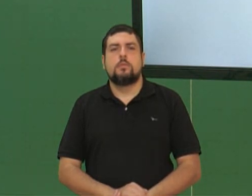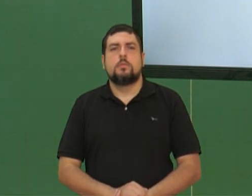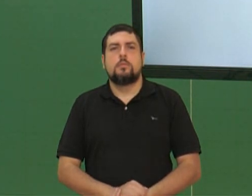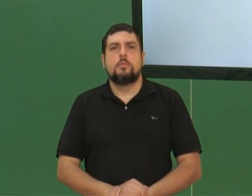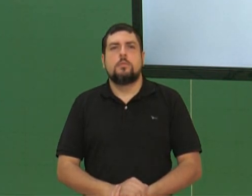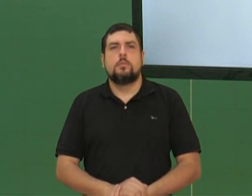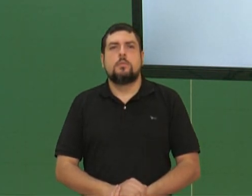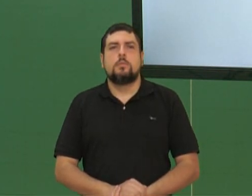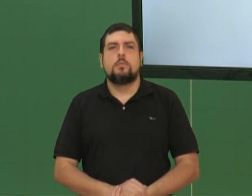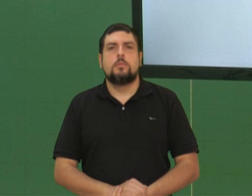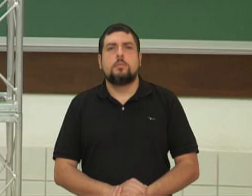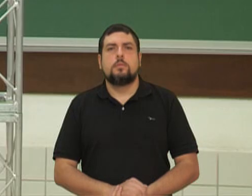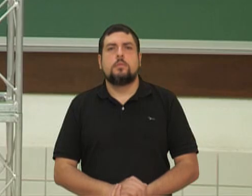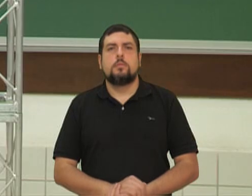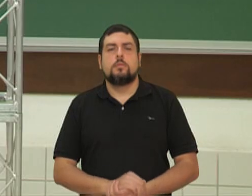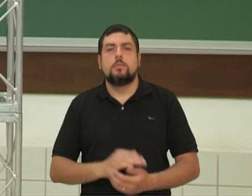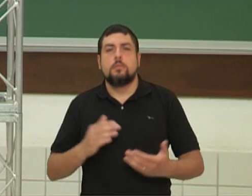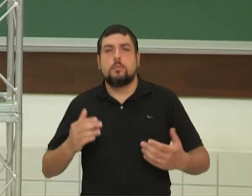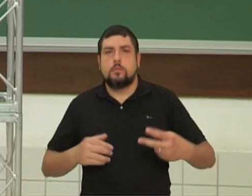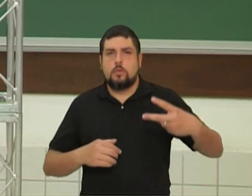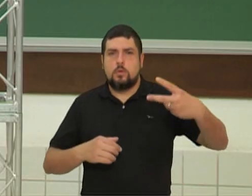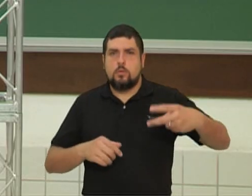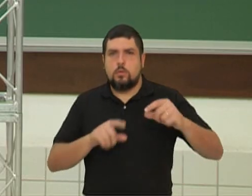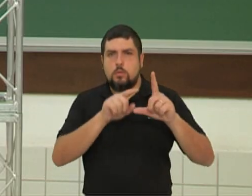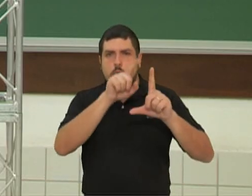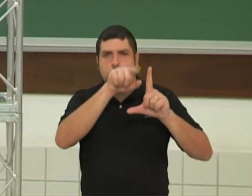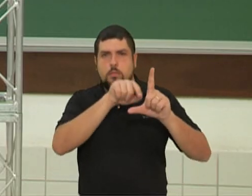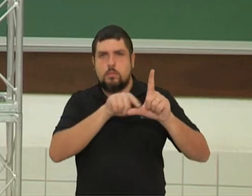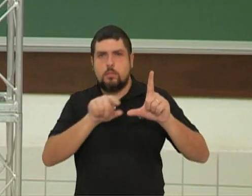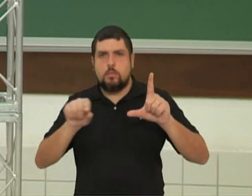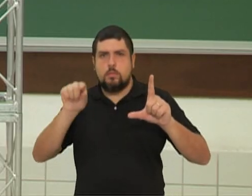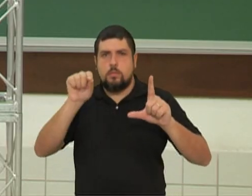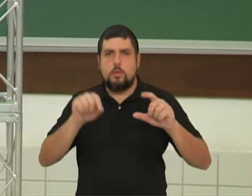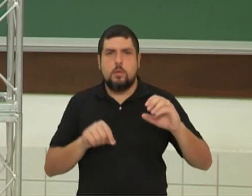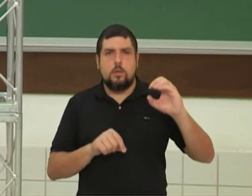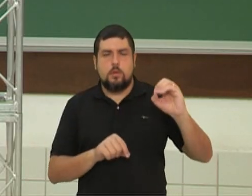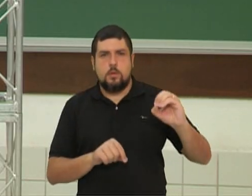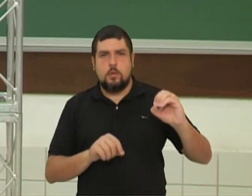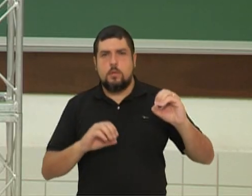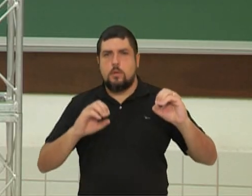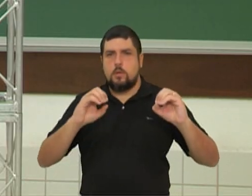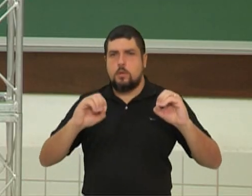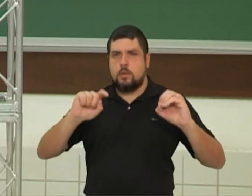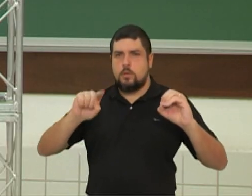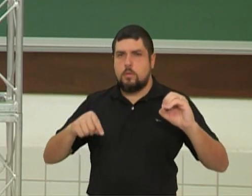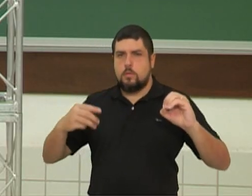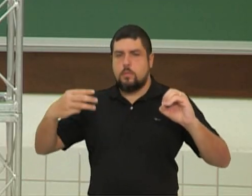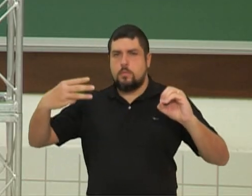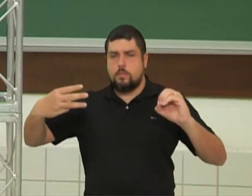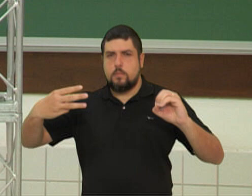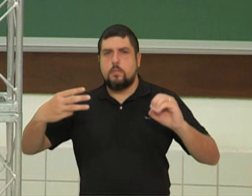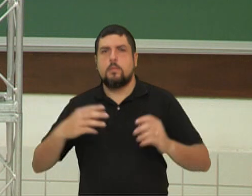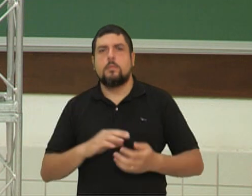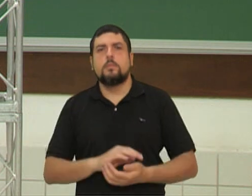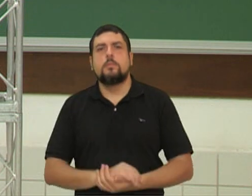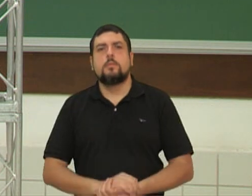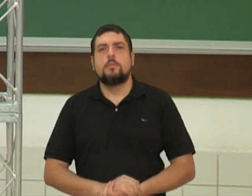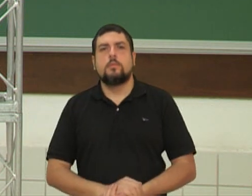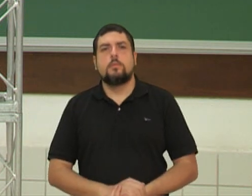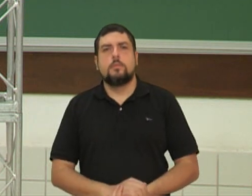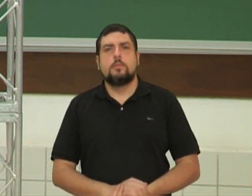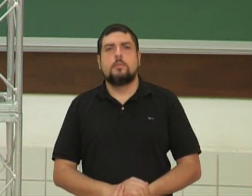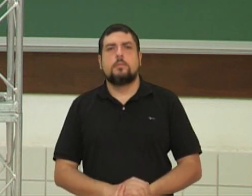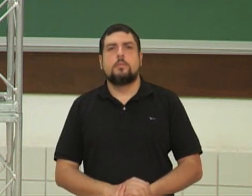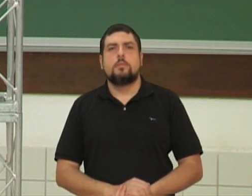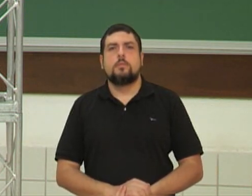E aqui você tem um segundo ponto. 0 e 0,3. Então, 0 e